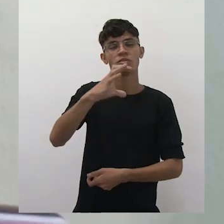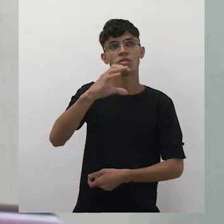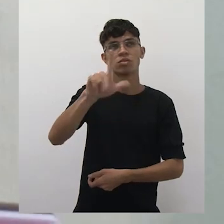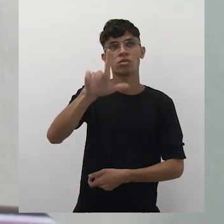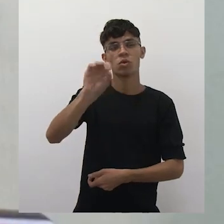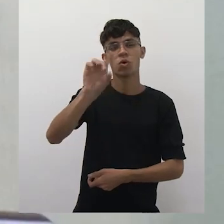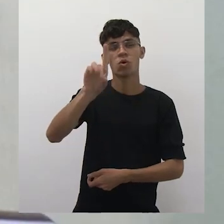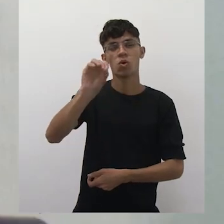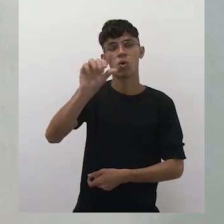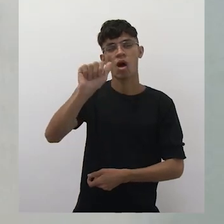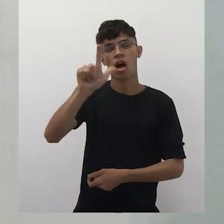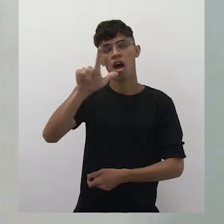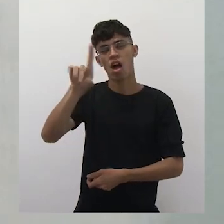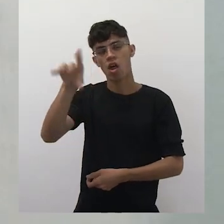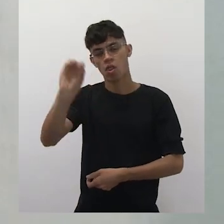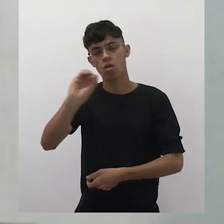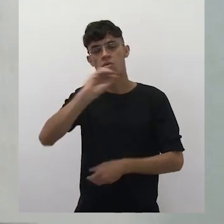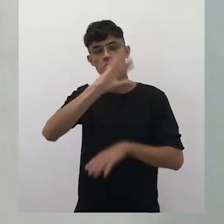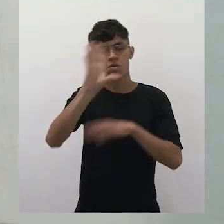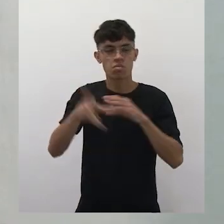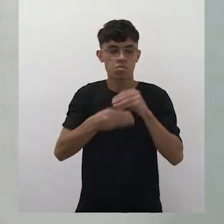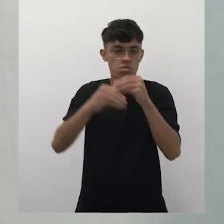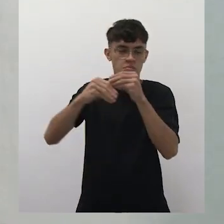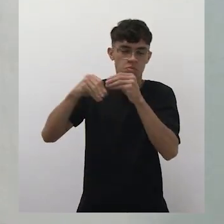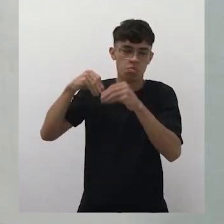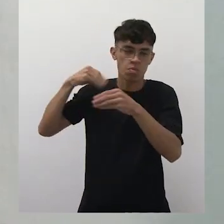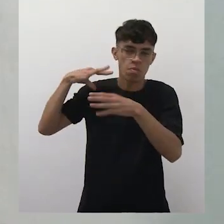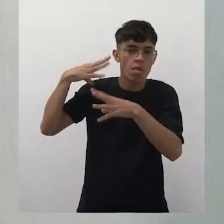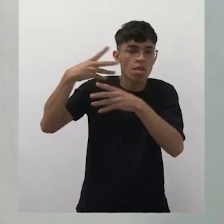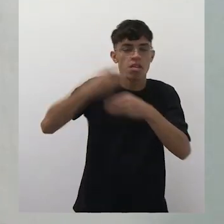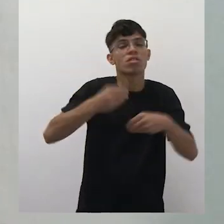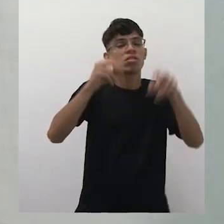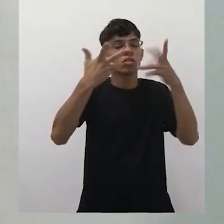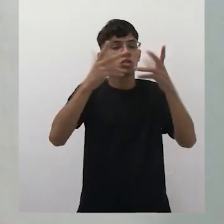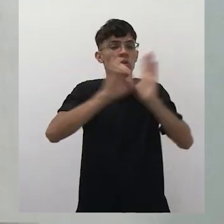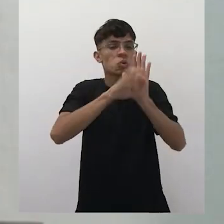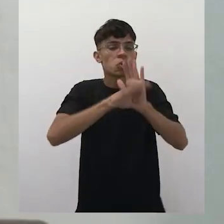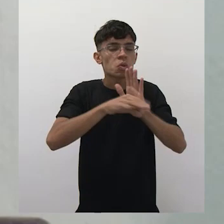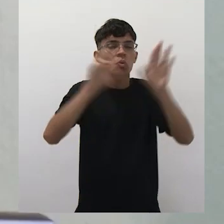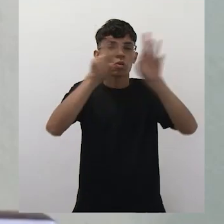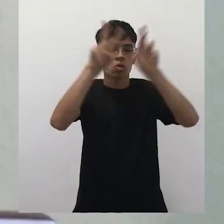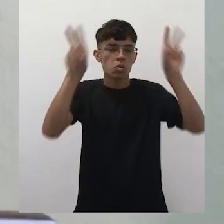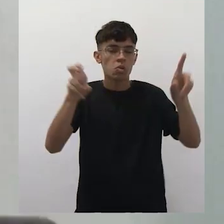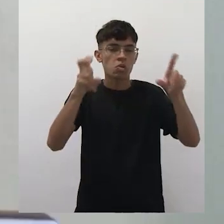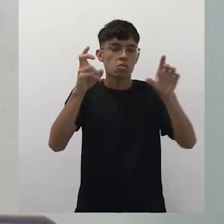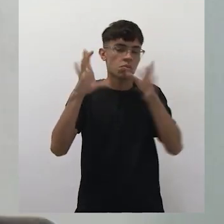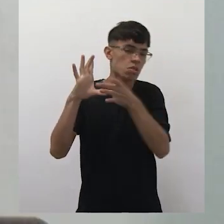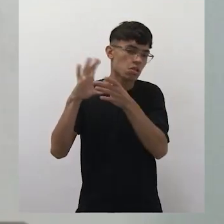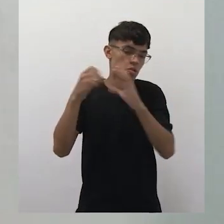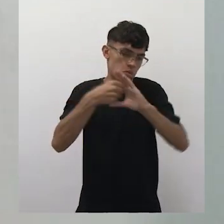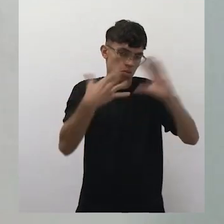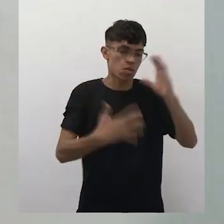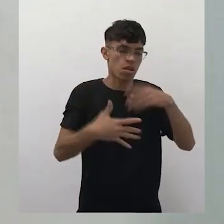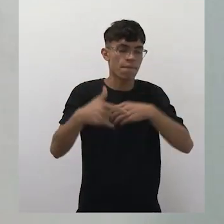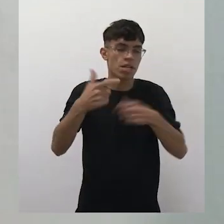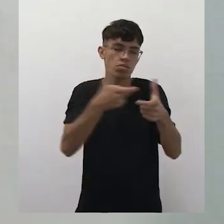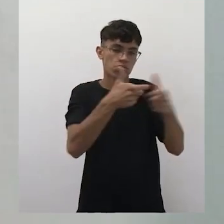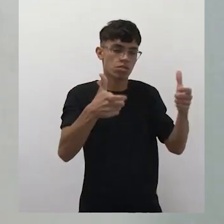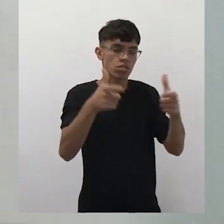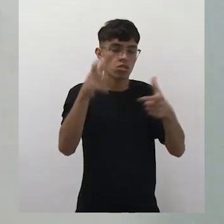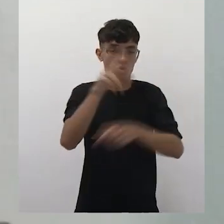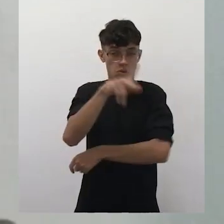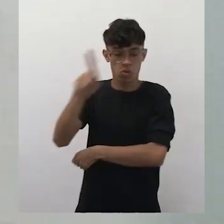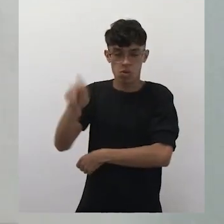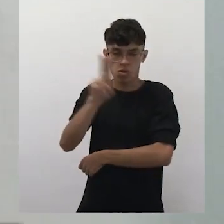Clodoaldo, retomada de conteúdos, busca ativa. A maioria dos professores aqui utilizam a busca